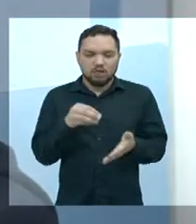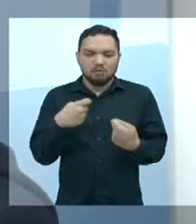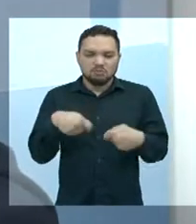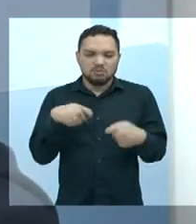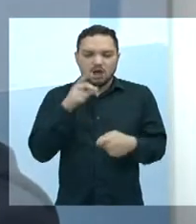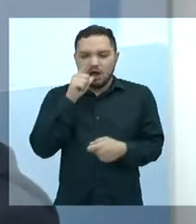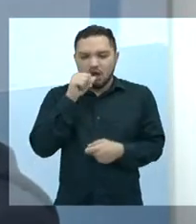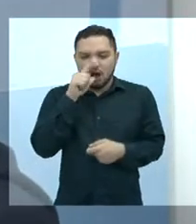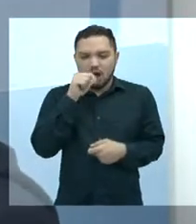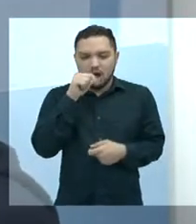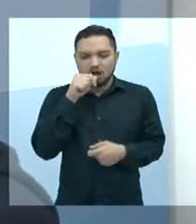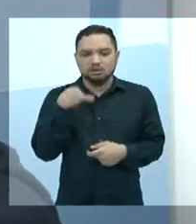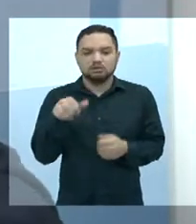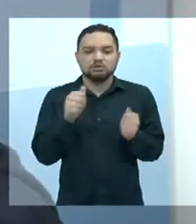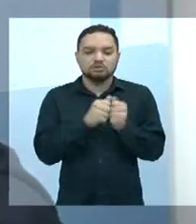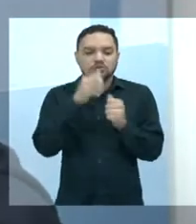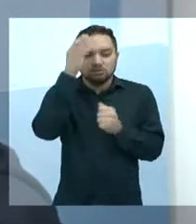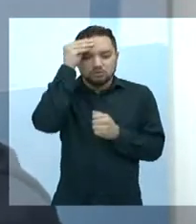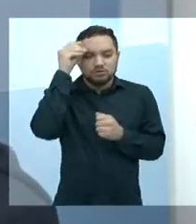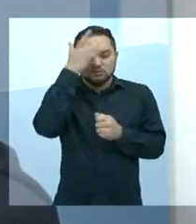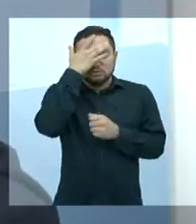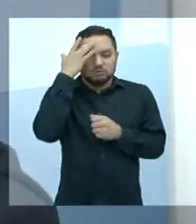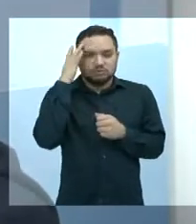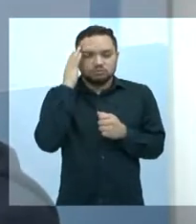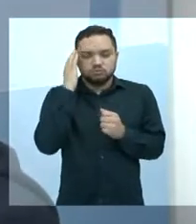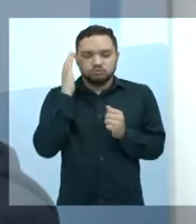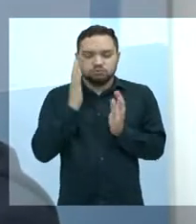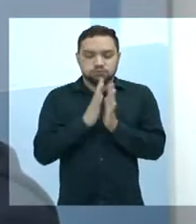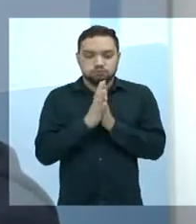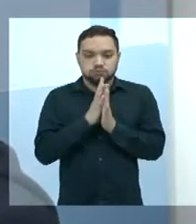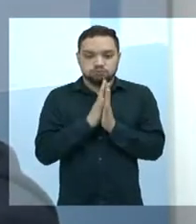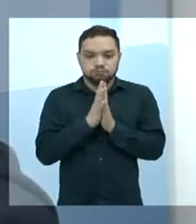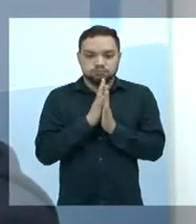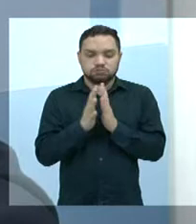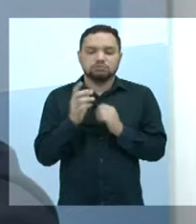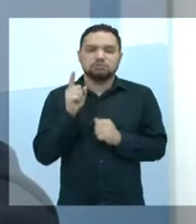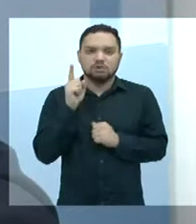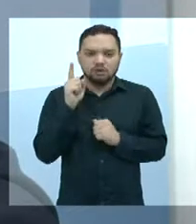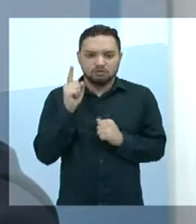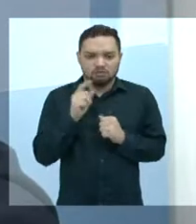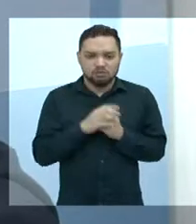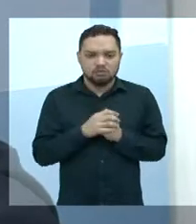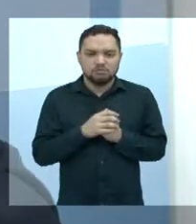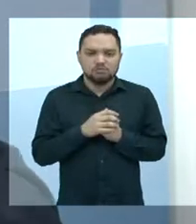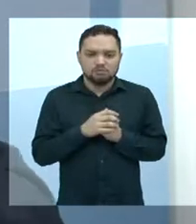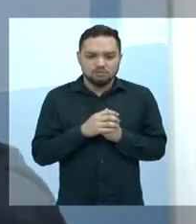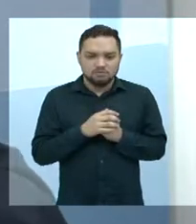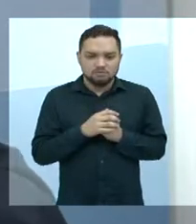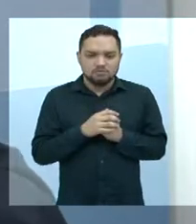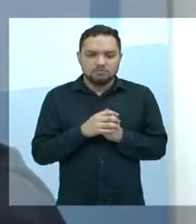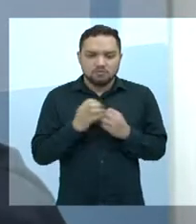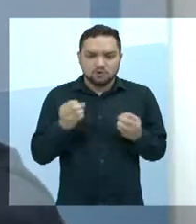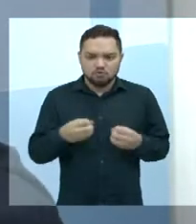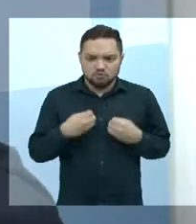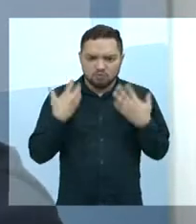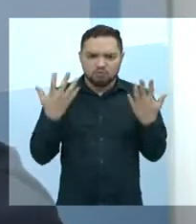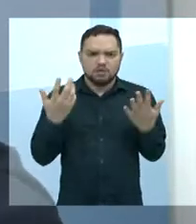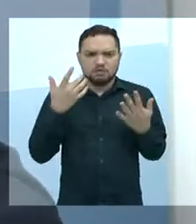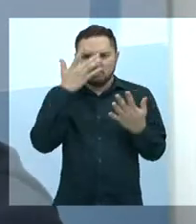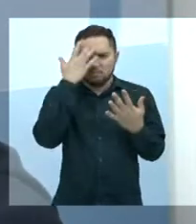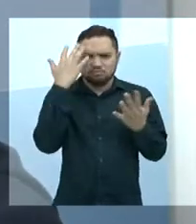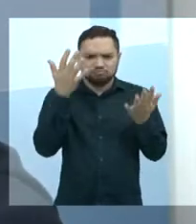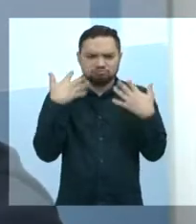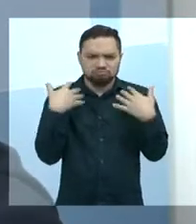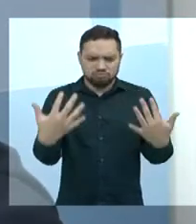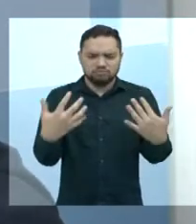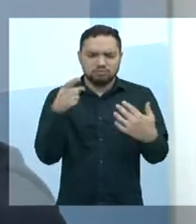Eu estive lá com o governador, muita gente, achei até surpresa aquele número de pessoas lá